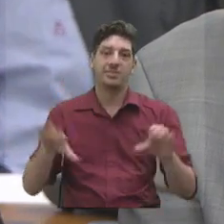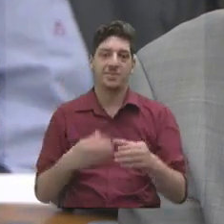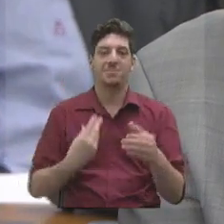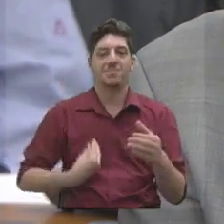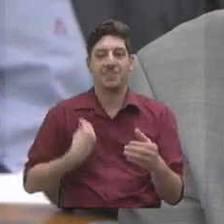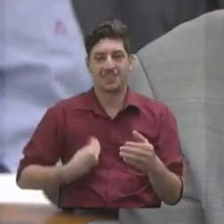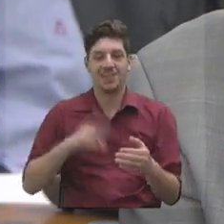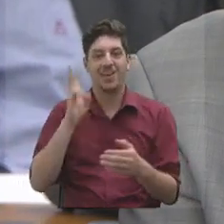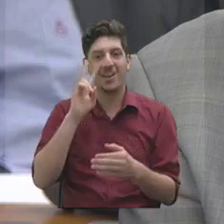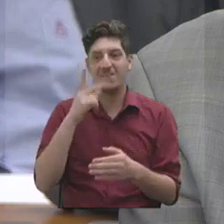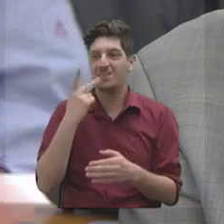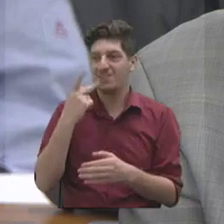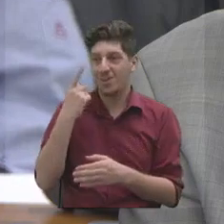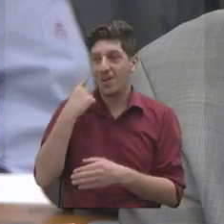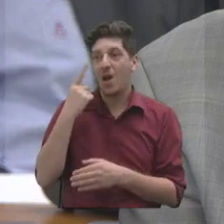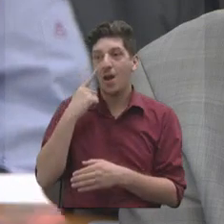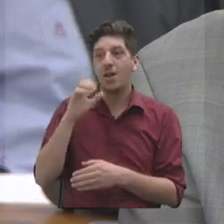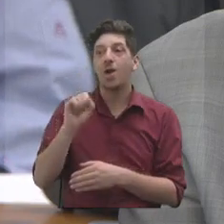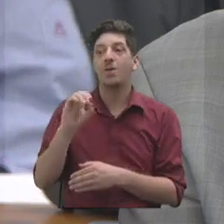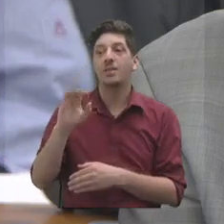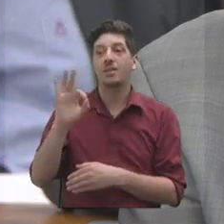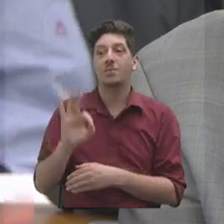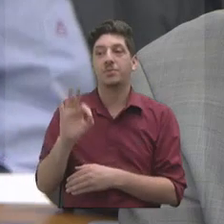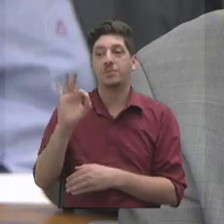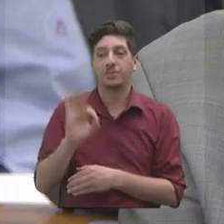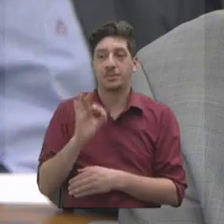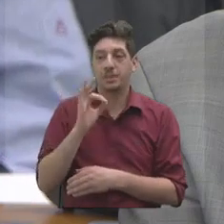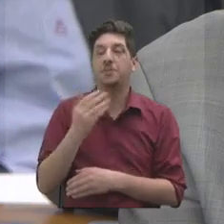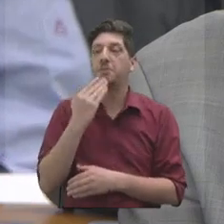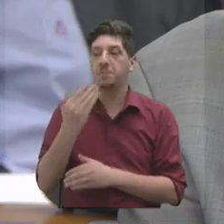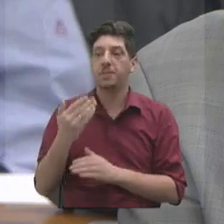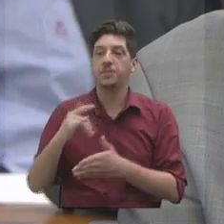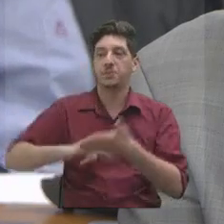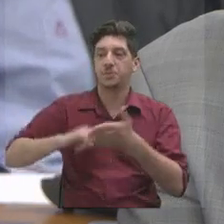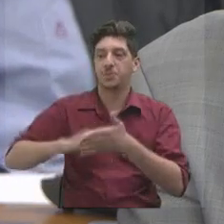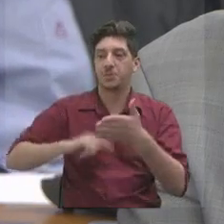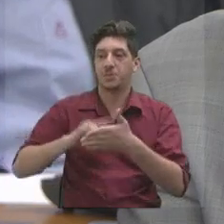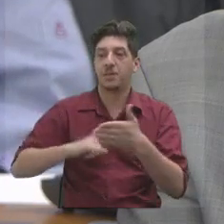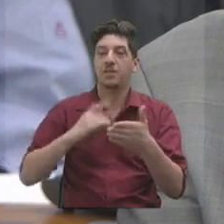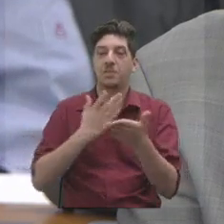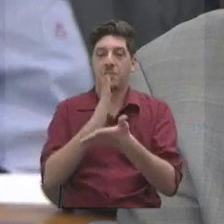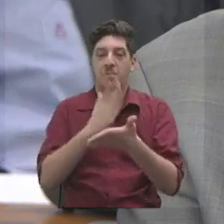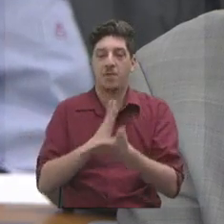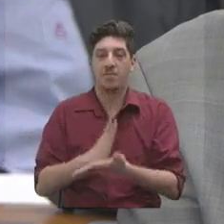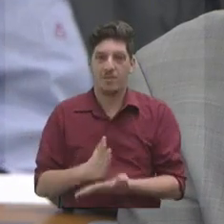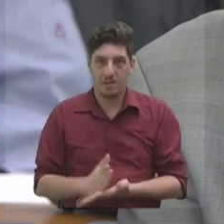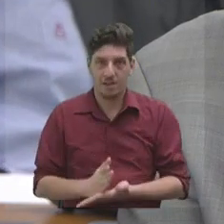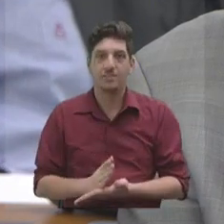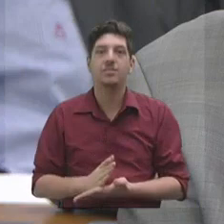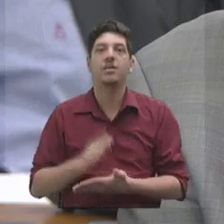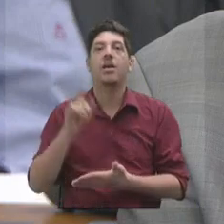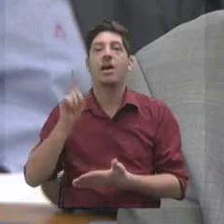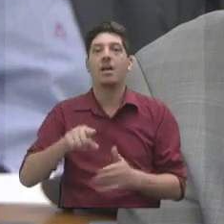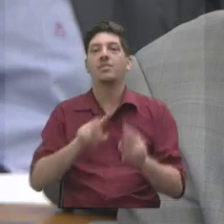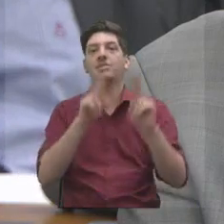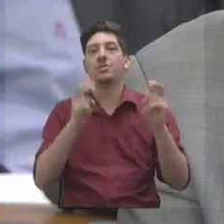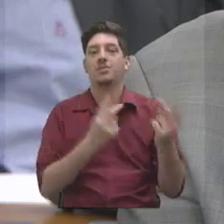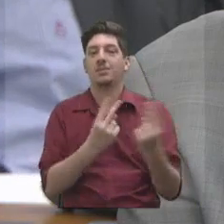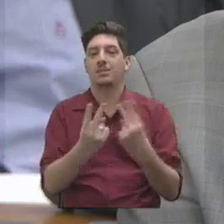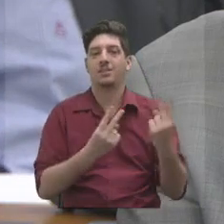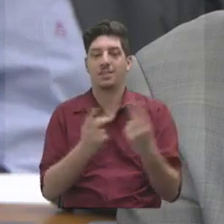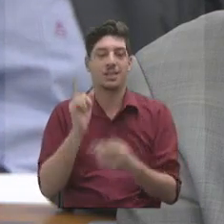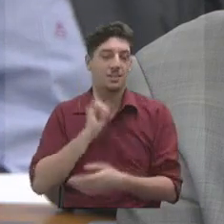momento eu falava Rodrigo 80% daqueles requerimentos que nós aqui estamos aprovando diz respeito às estradas de Minas Gerais